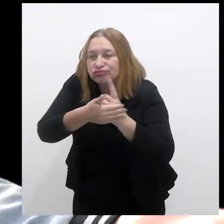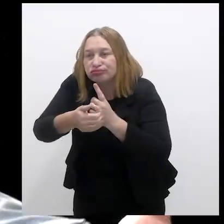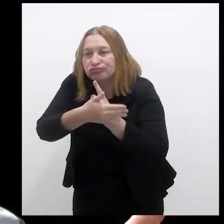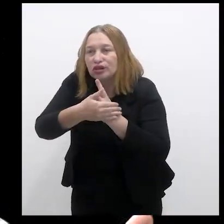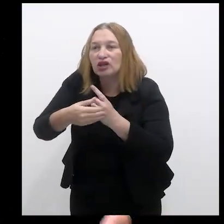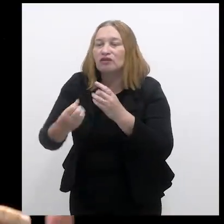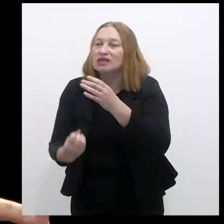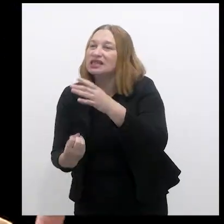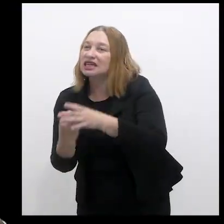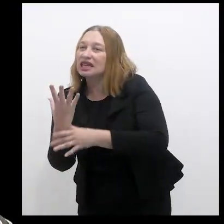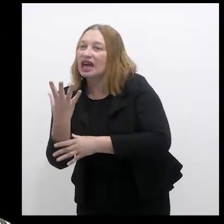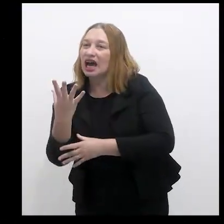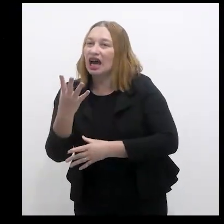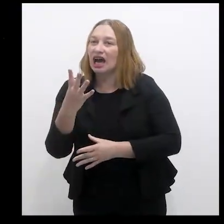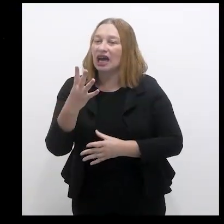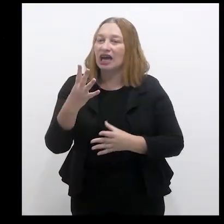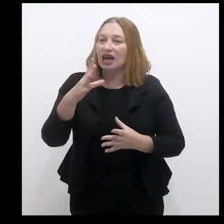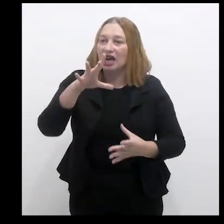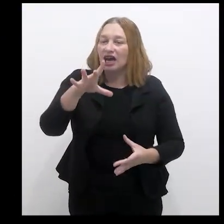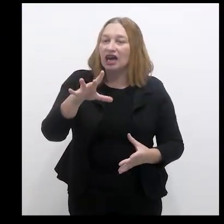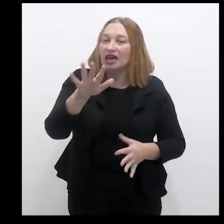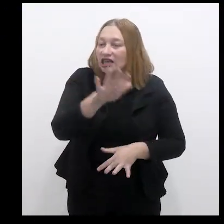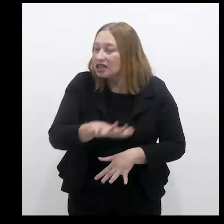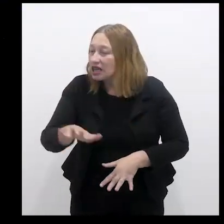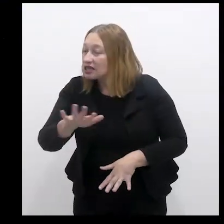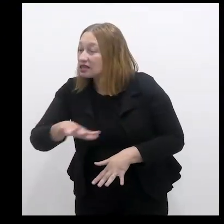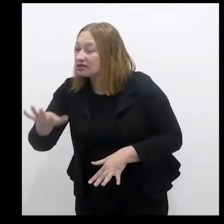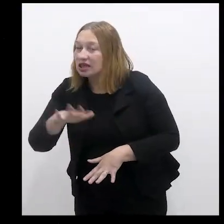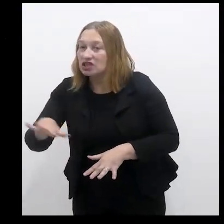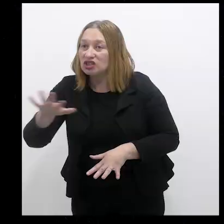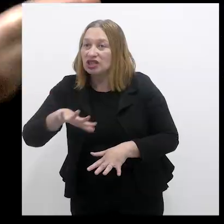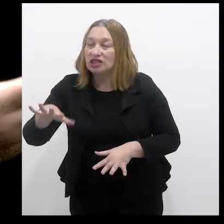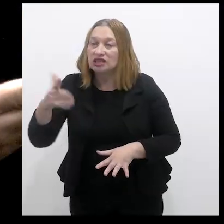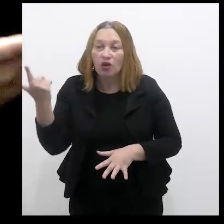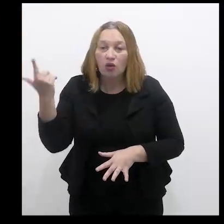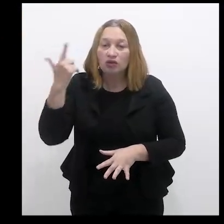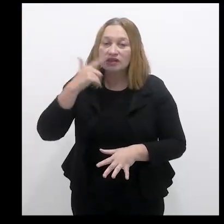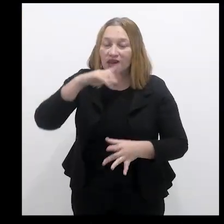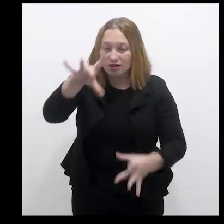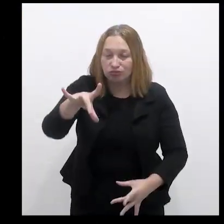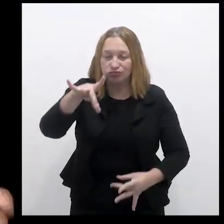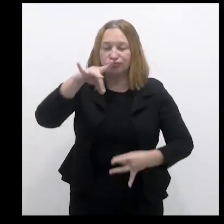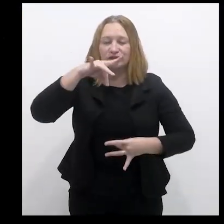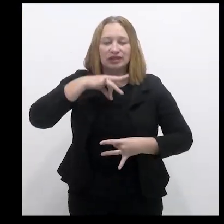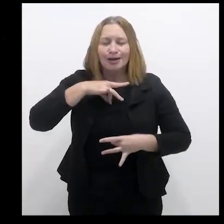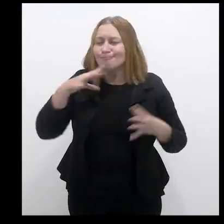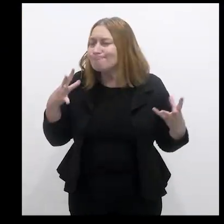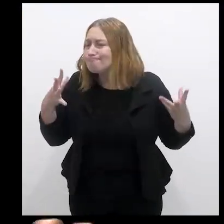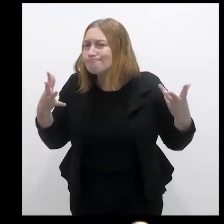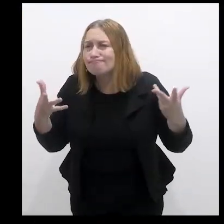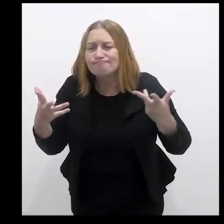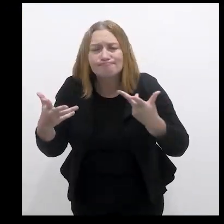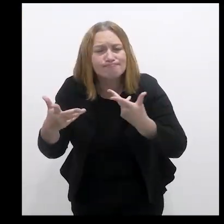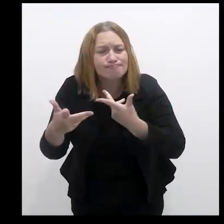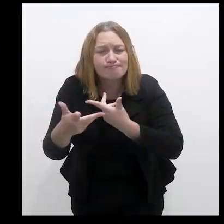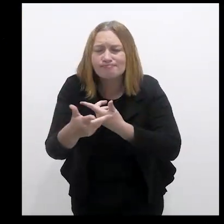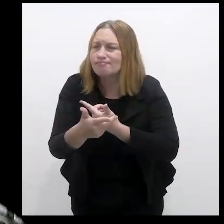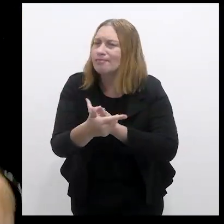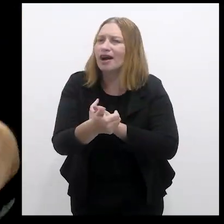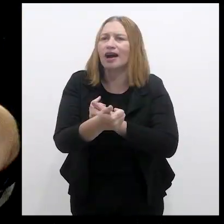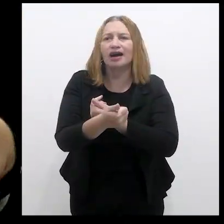do personagem, de você criar esse universo que a criança consegue se ver no palco, consegue mergulhar no palco, sem